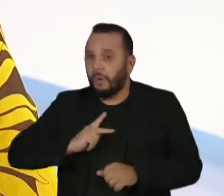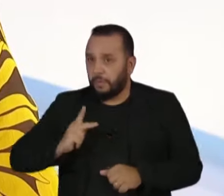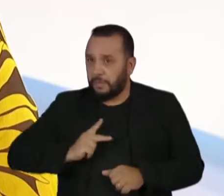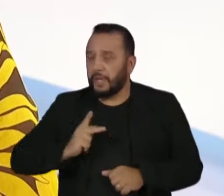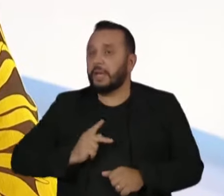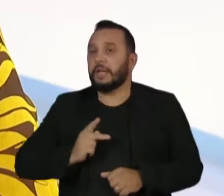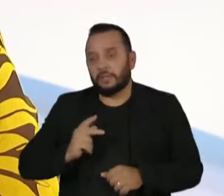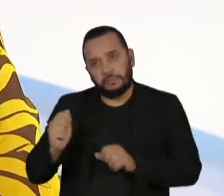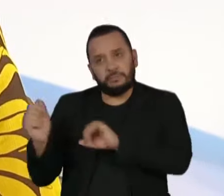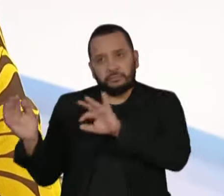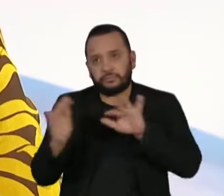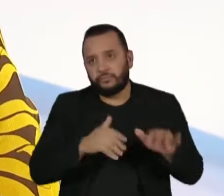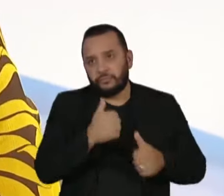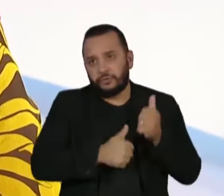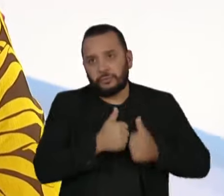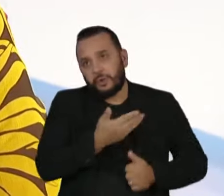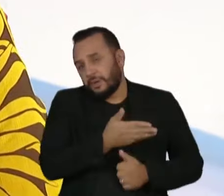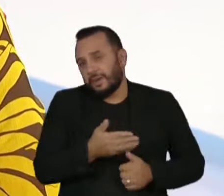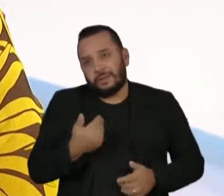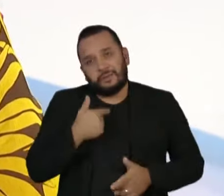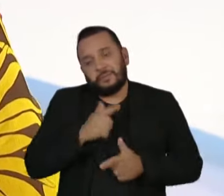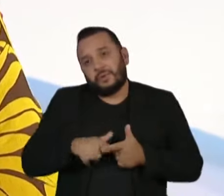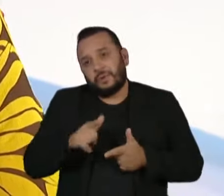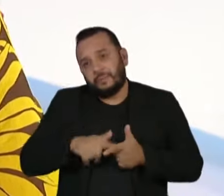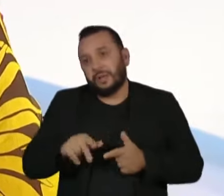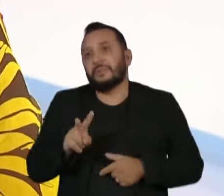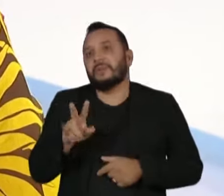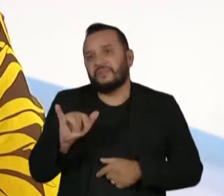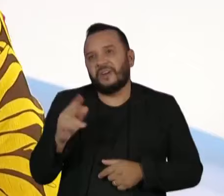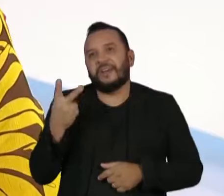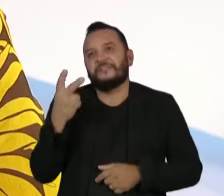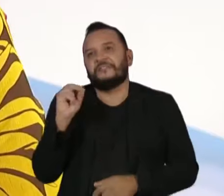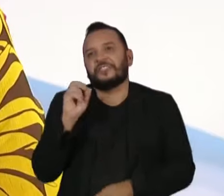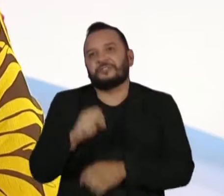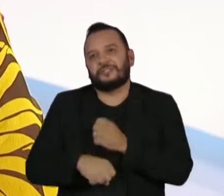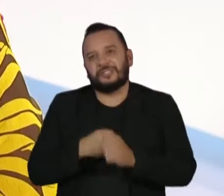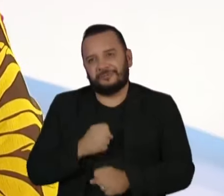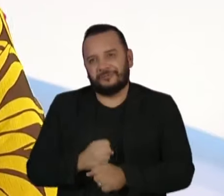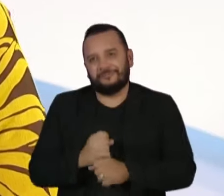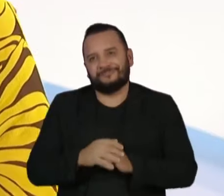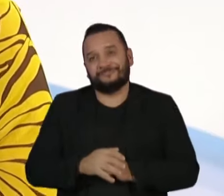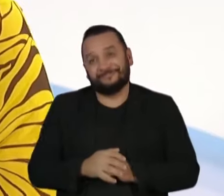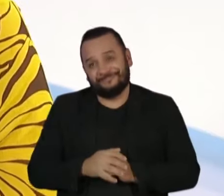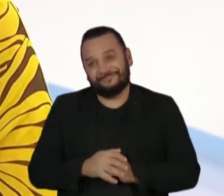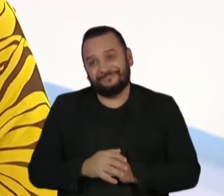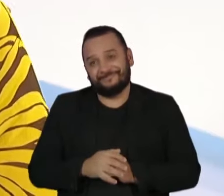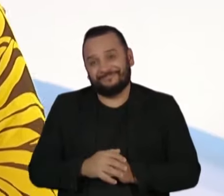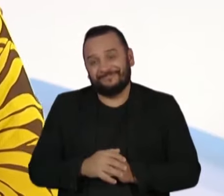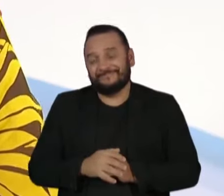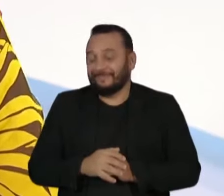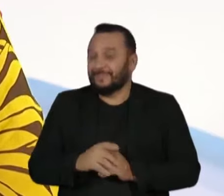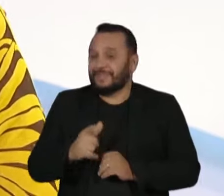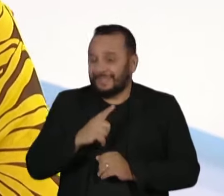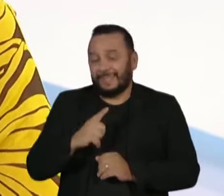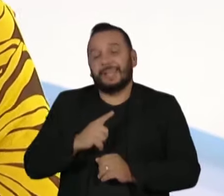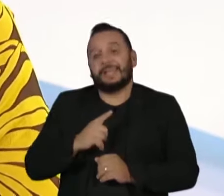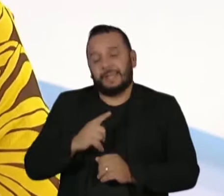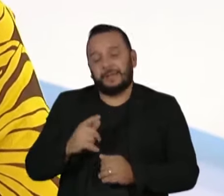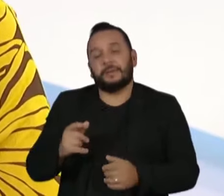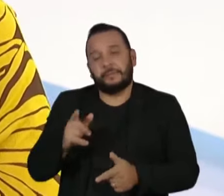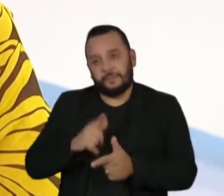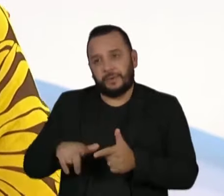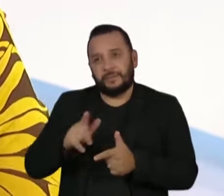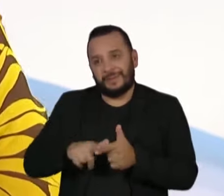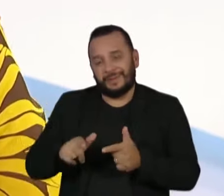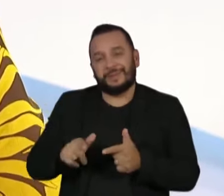temos que conviver com esse problema por mais 20 anos, sabe? Aí temos alguns problemas jurídicos que eu não